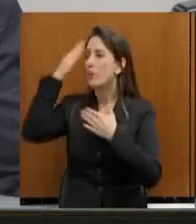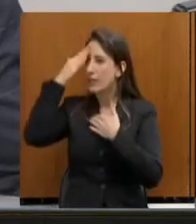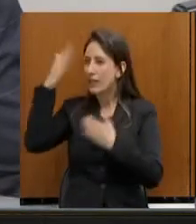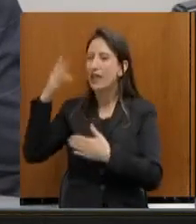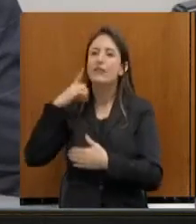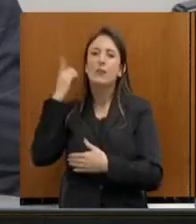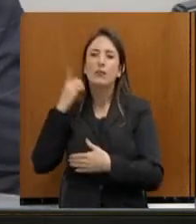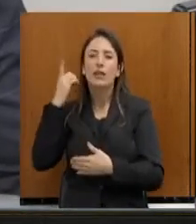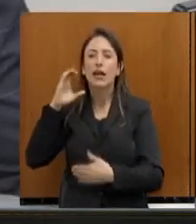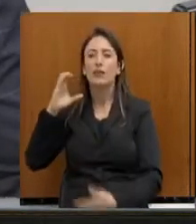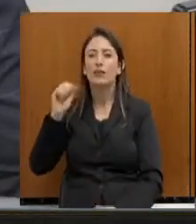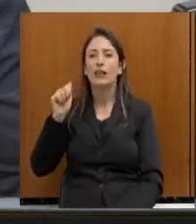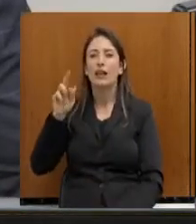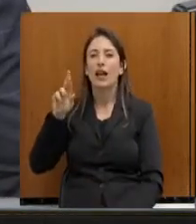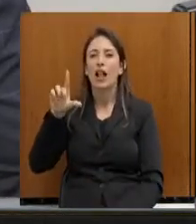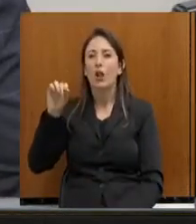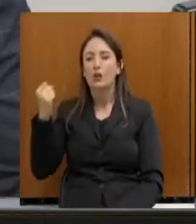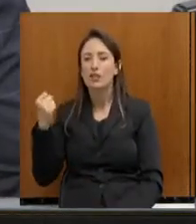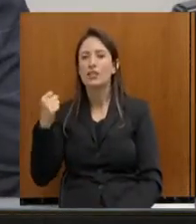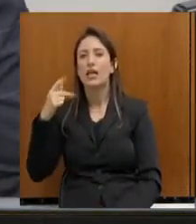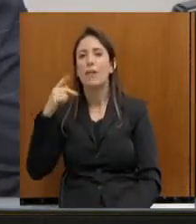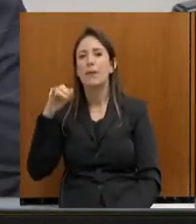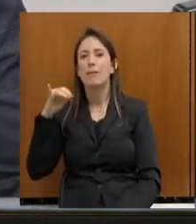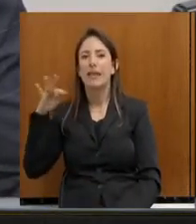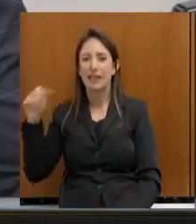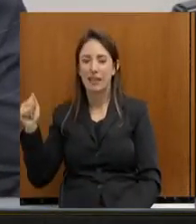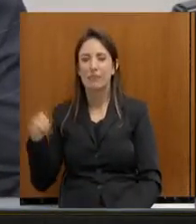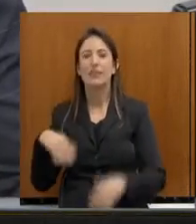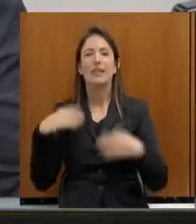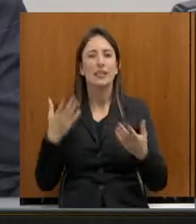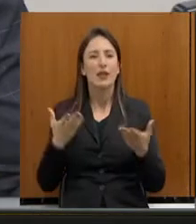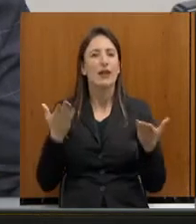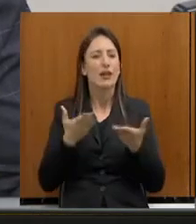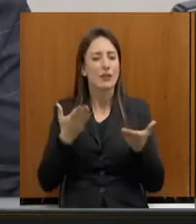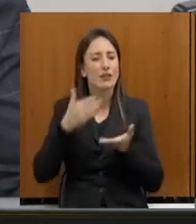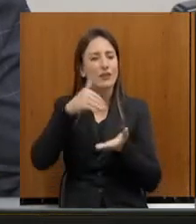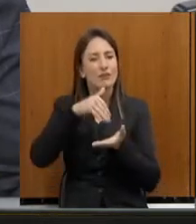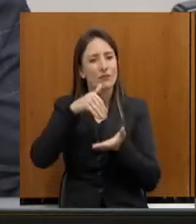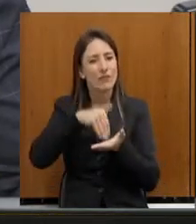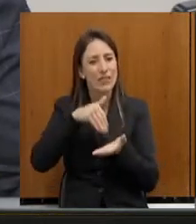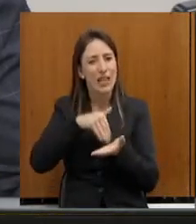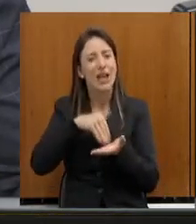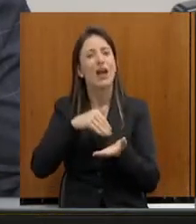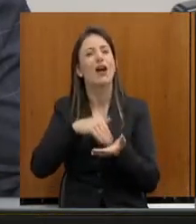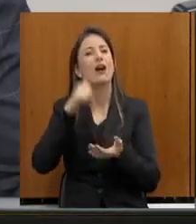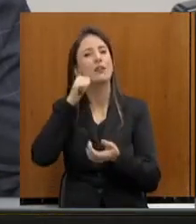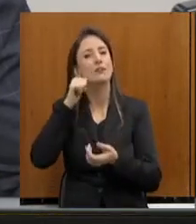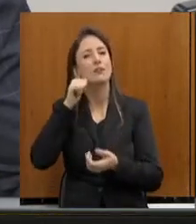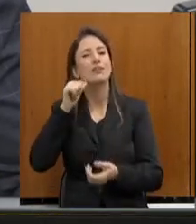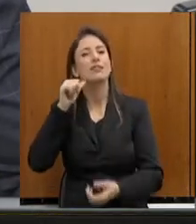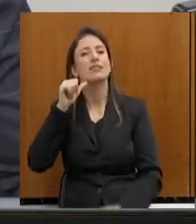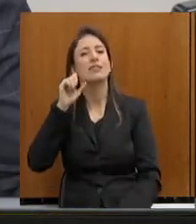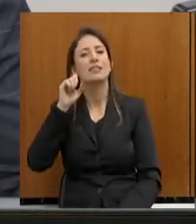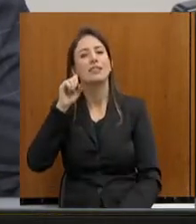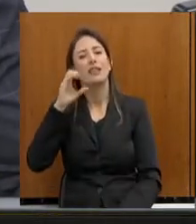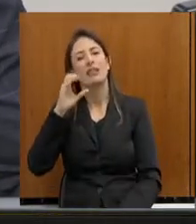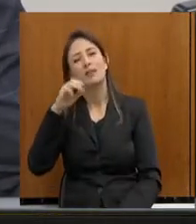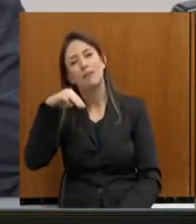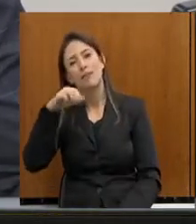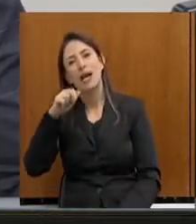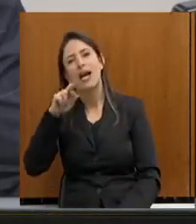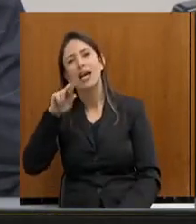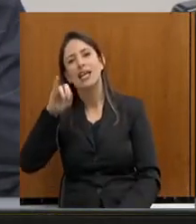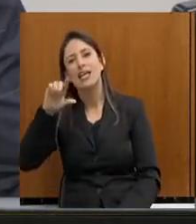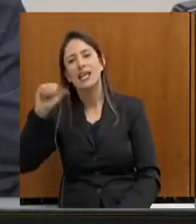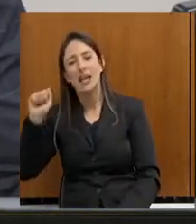Pimenta nas considerações finais a secretária Marília poderá fazer aí as colocações